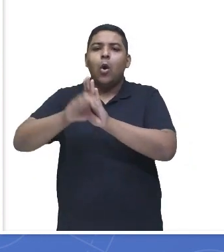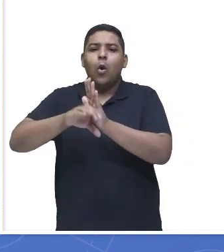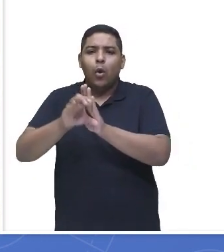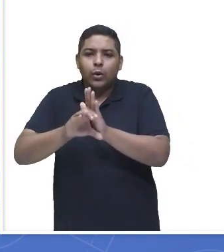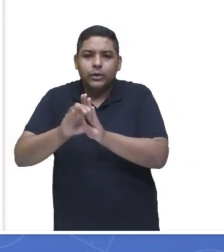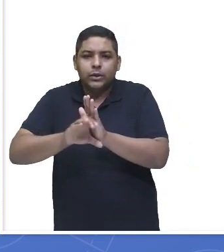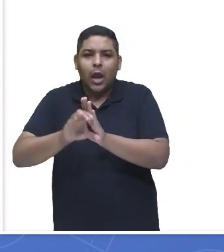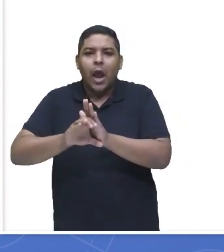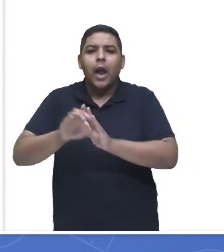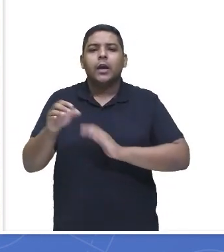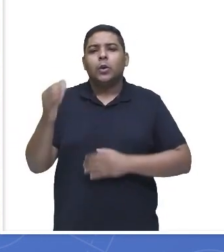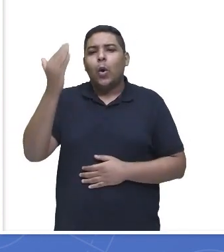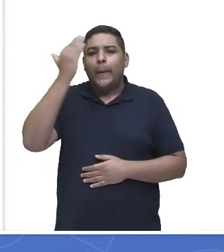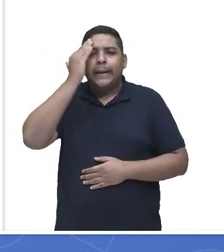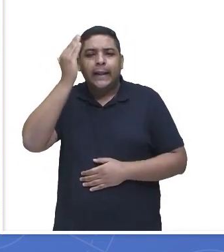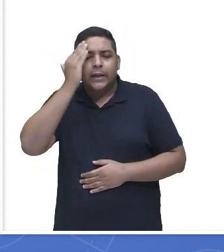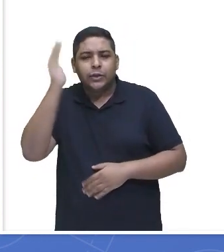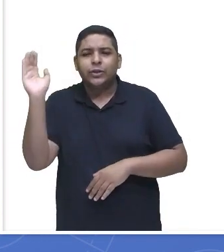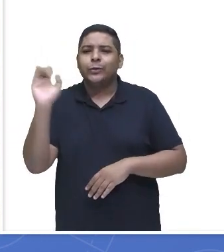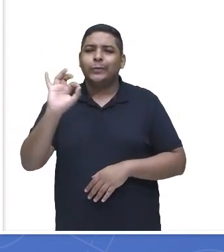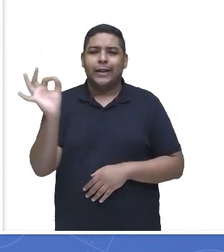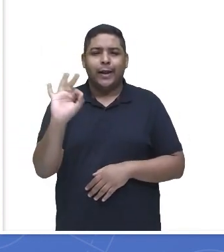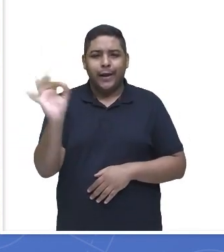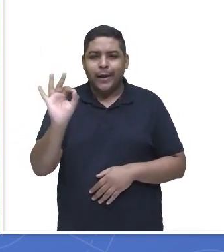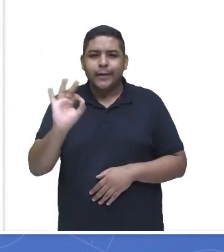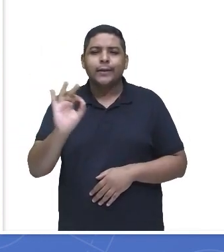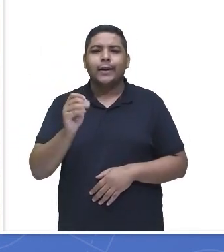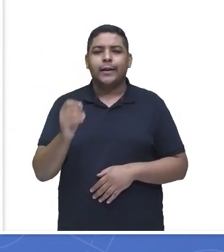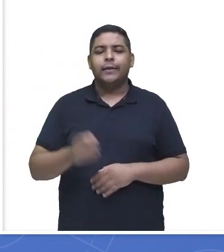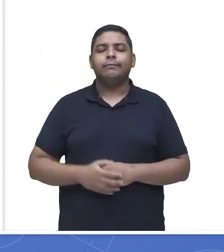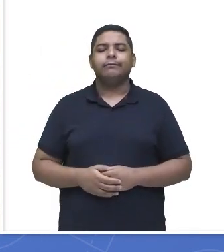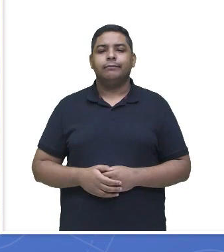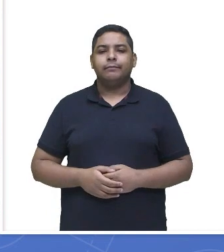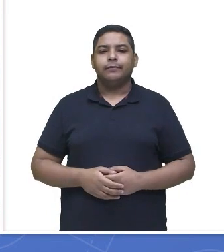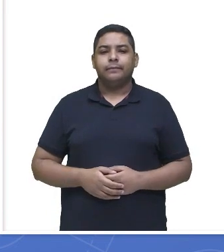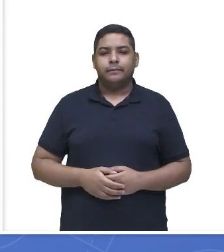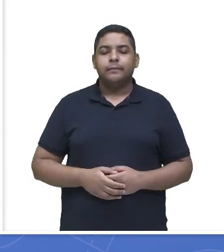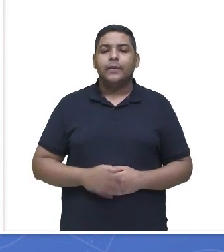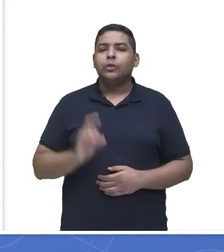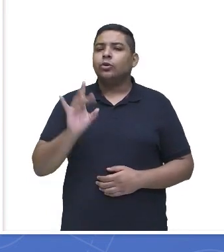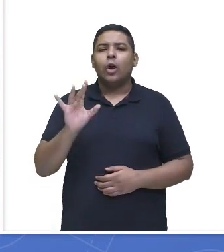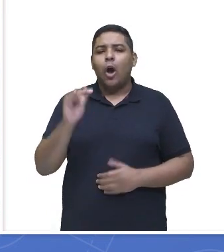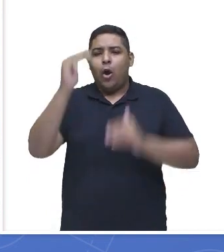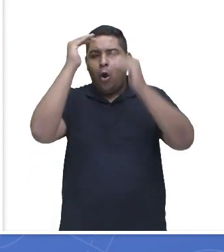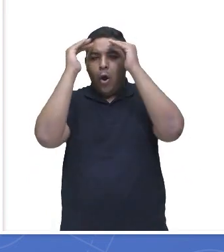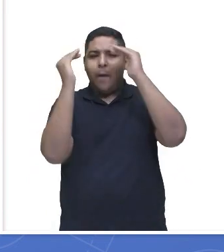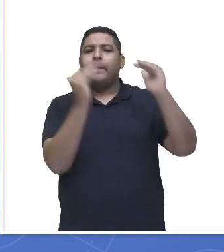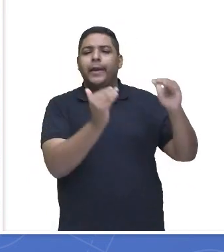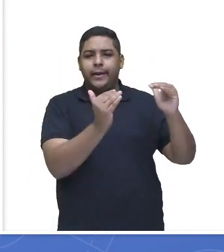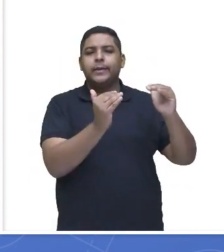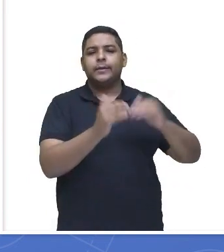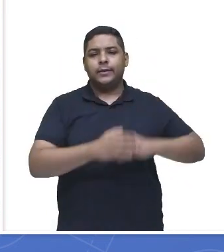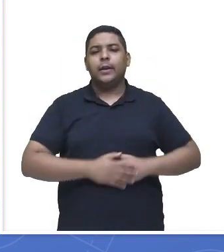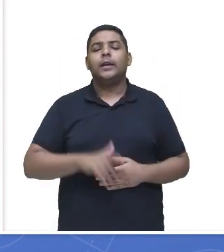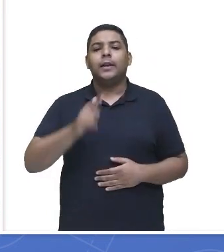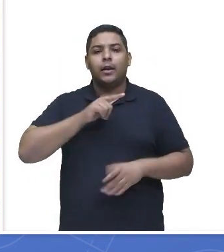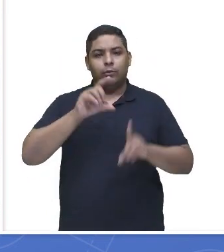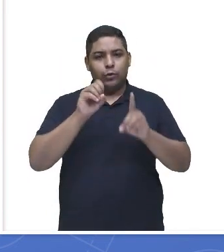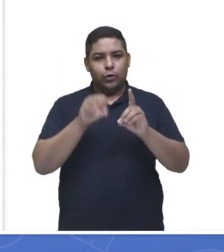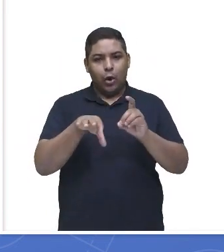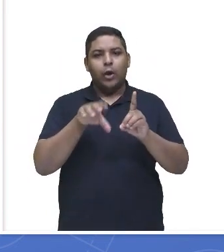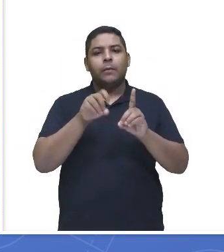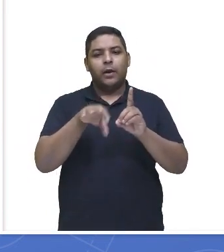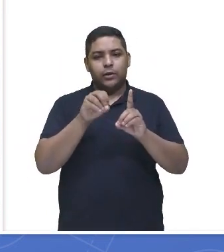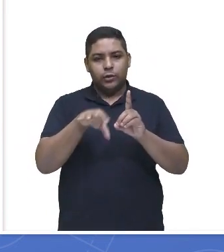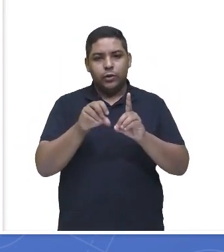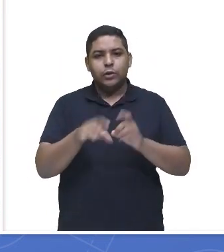eram nem muitas vezes entendidos, eram simplesmente, estavam ali para a gente obedecê-los, né? Aí entra o dogmatismo, que nós